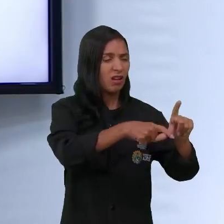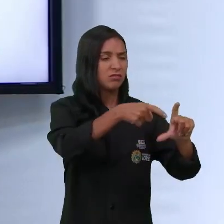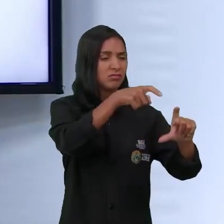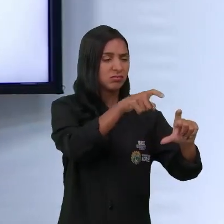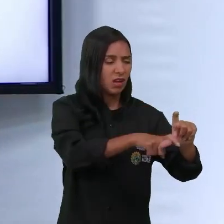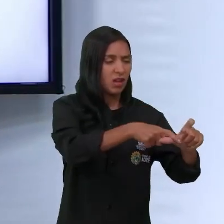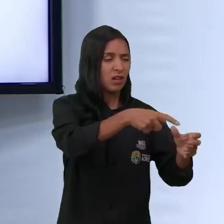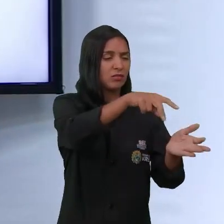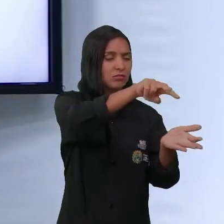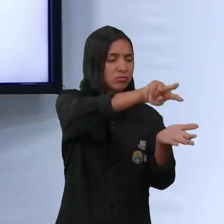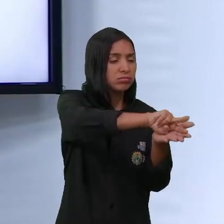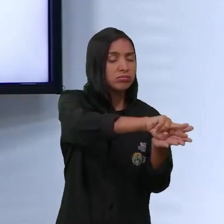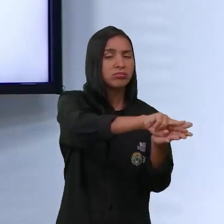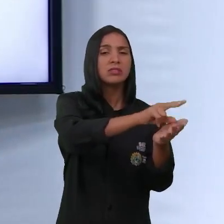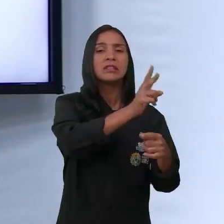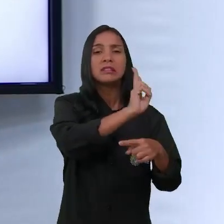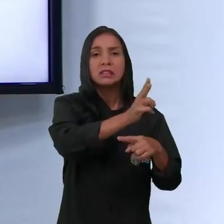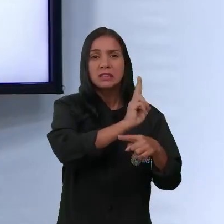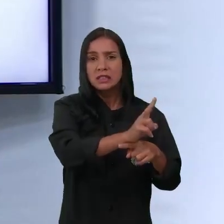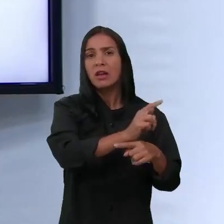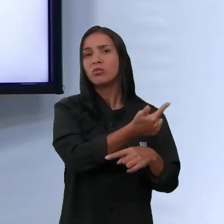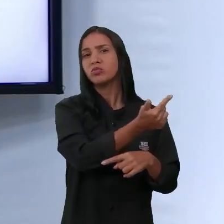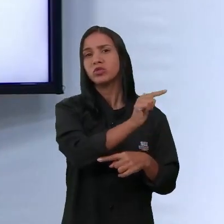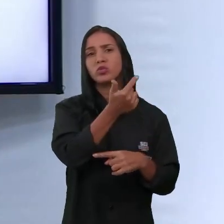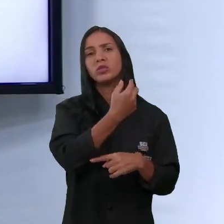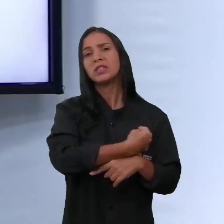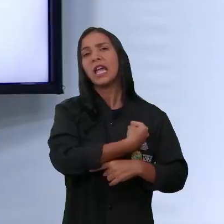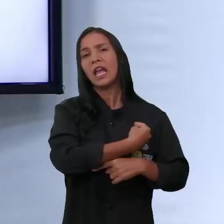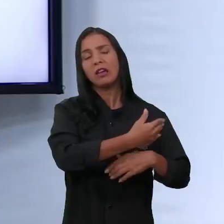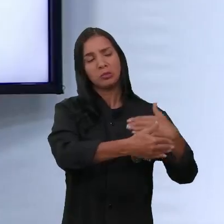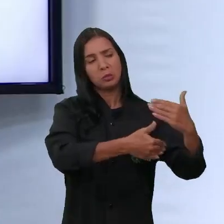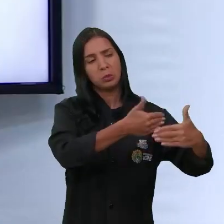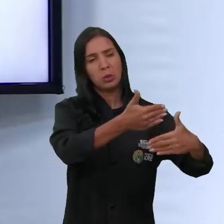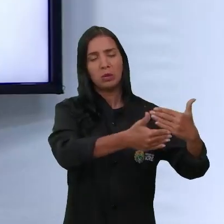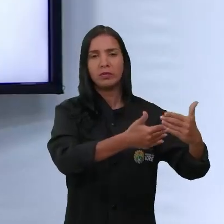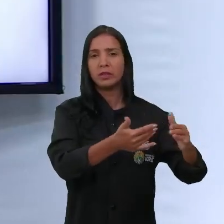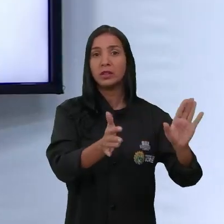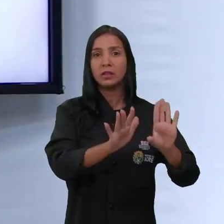em relação a ela e em relação aos procedimentos de